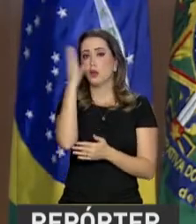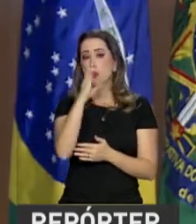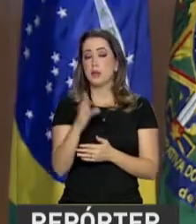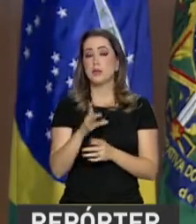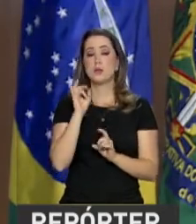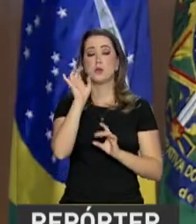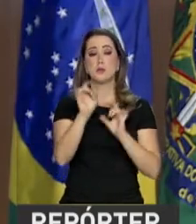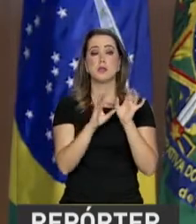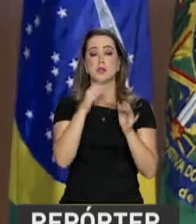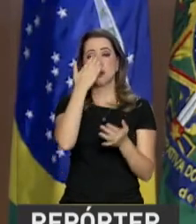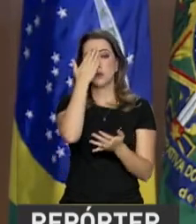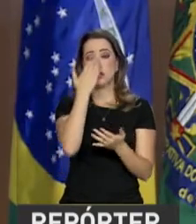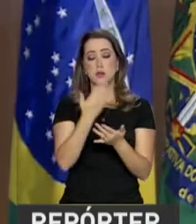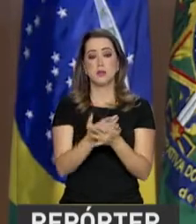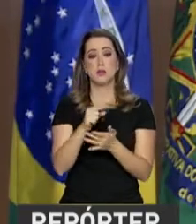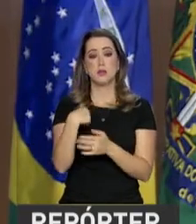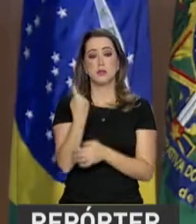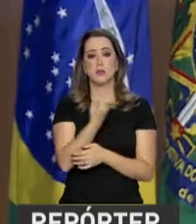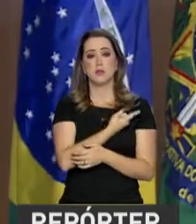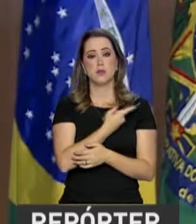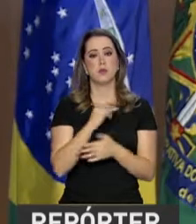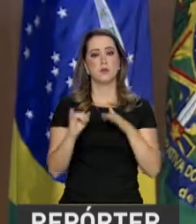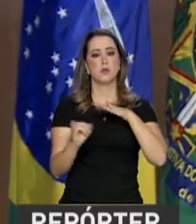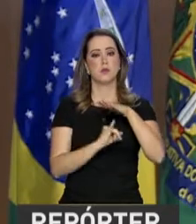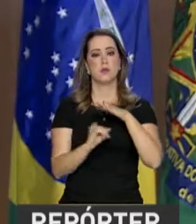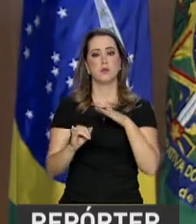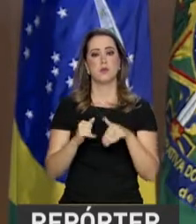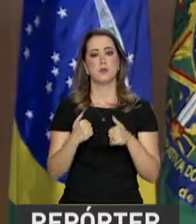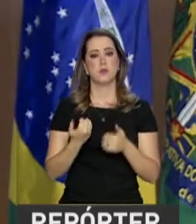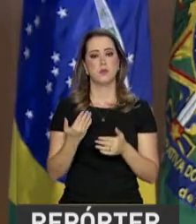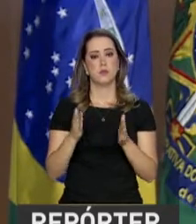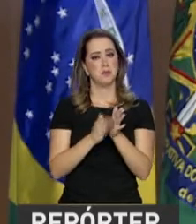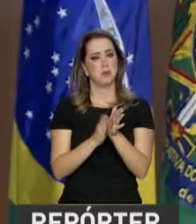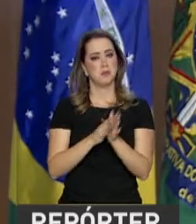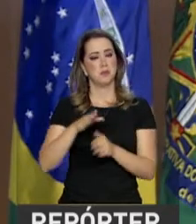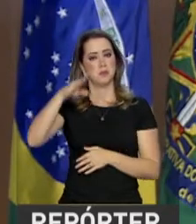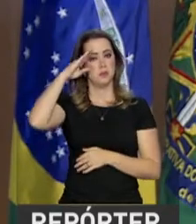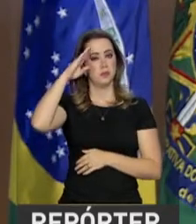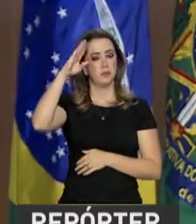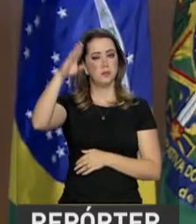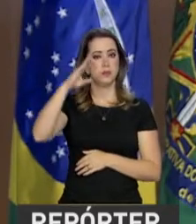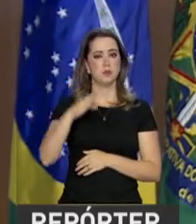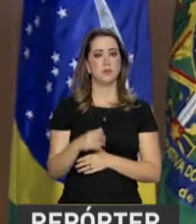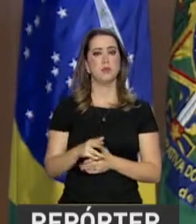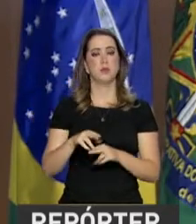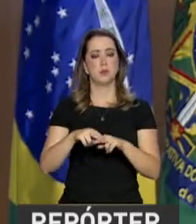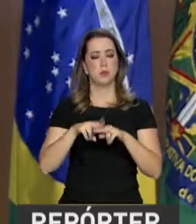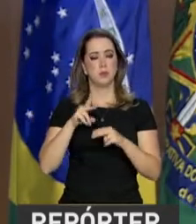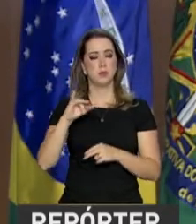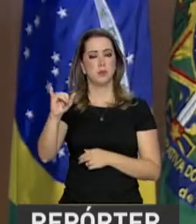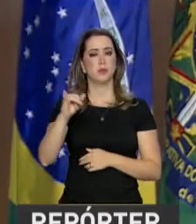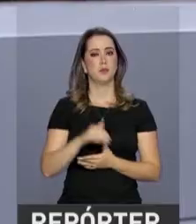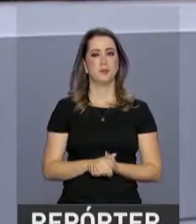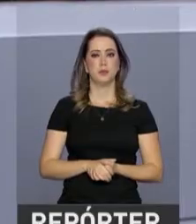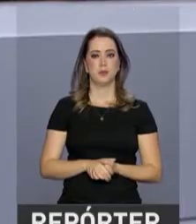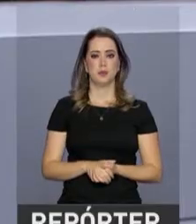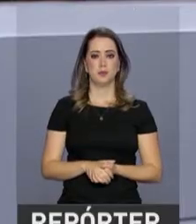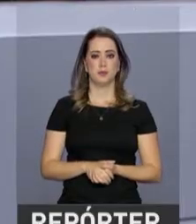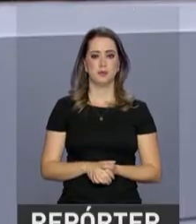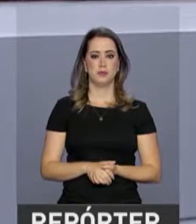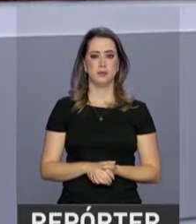especialmente confiança nas nossas instituições para ver seu gesto brasileiro e pelo seu dia